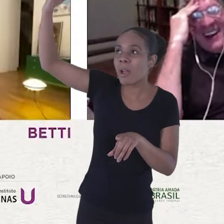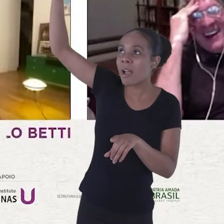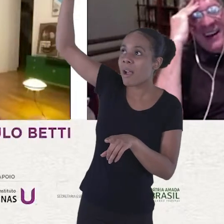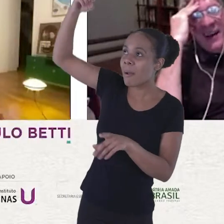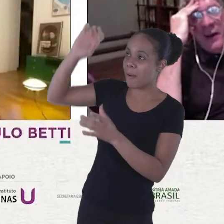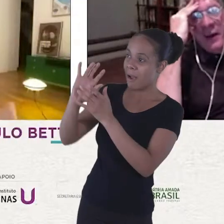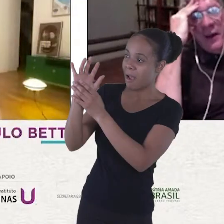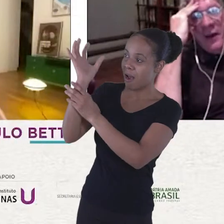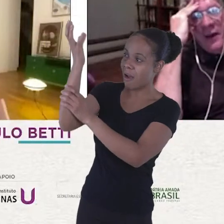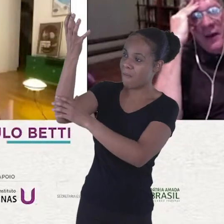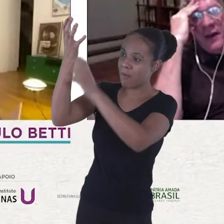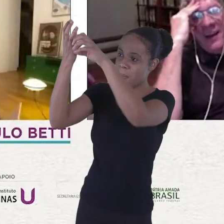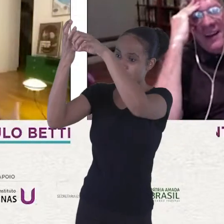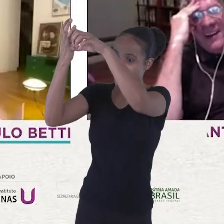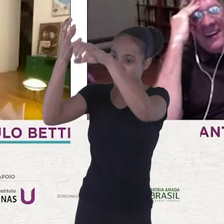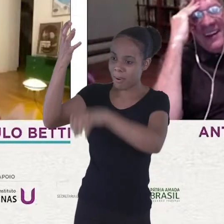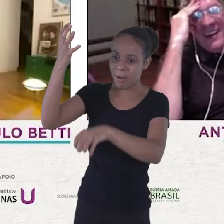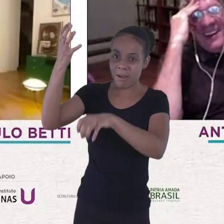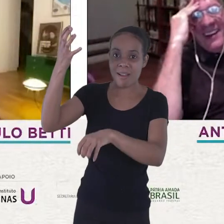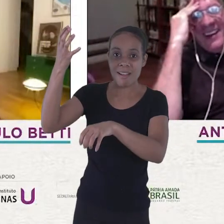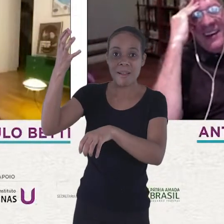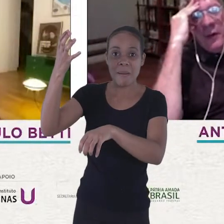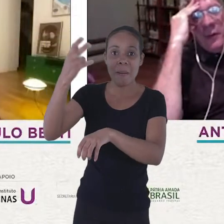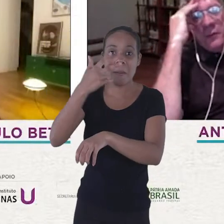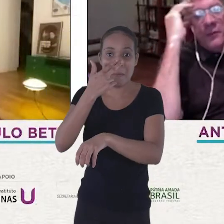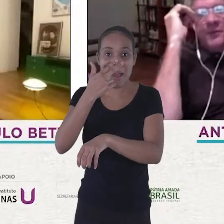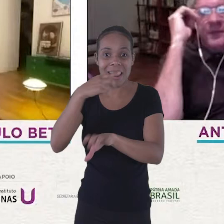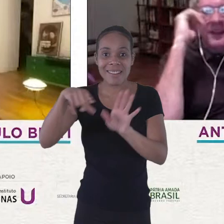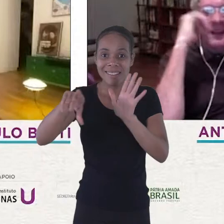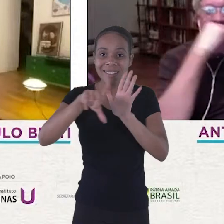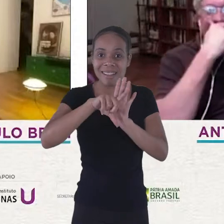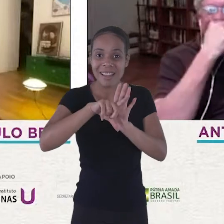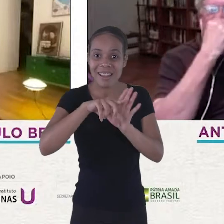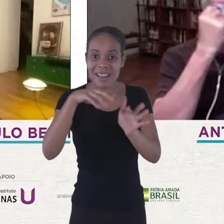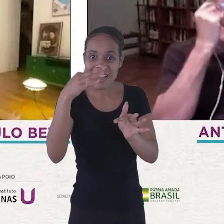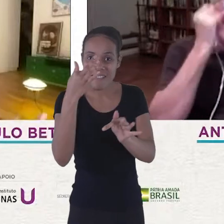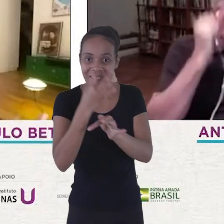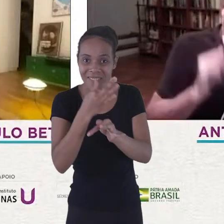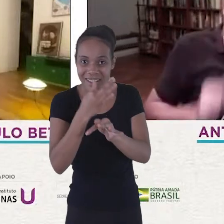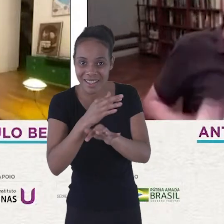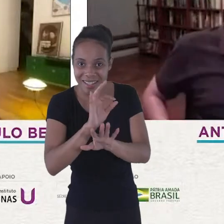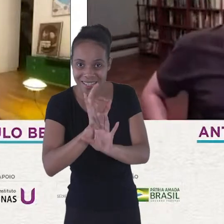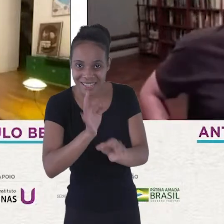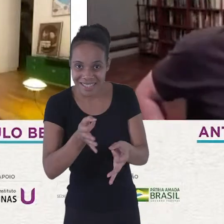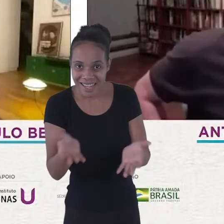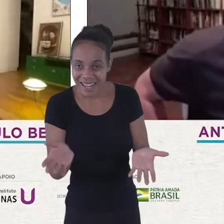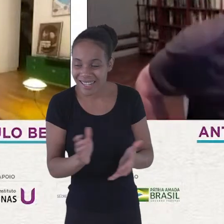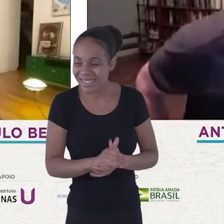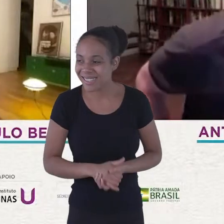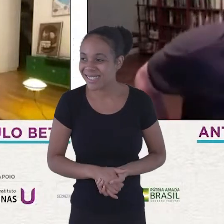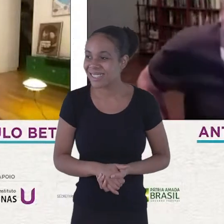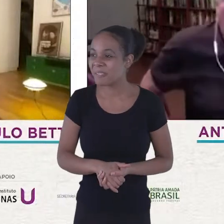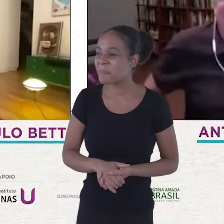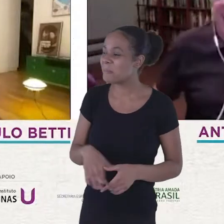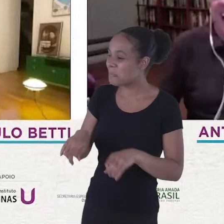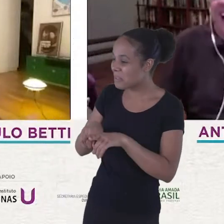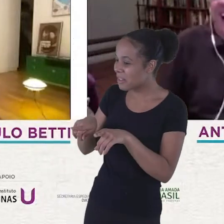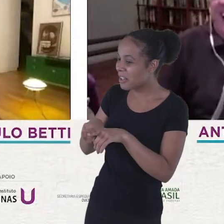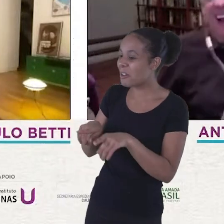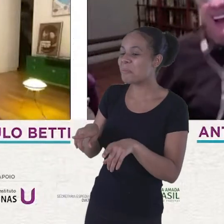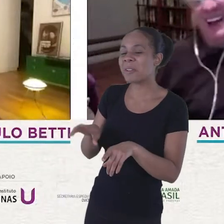no Brasil, né, Paulo? Porque, porra, ia cair uma jaca naquela jaca, né? A jaca...